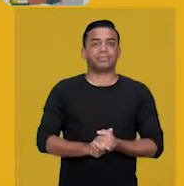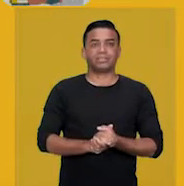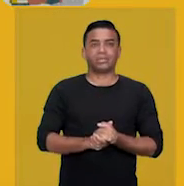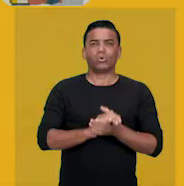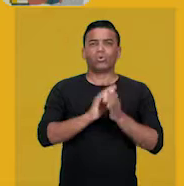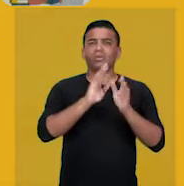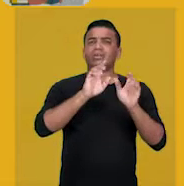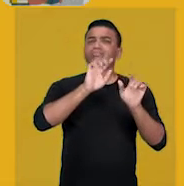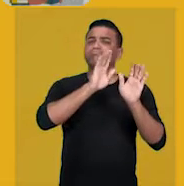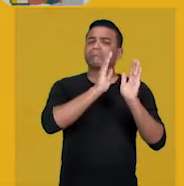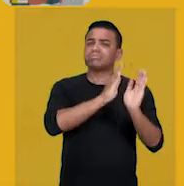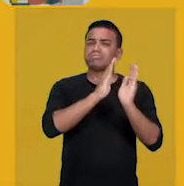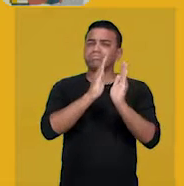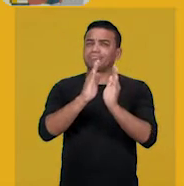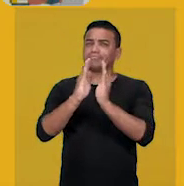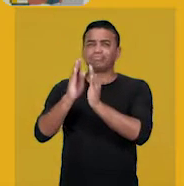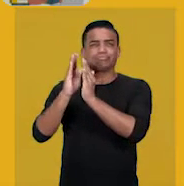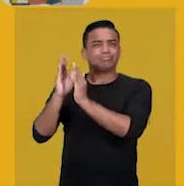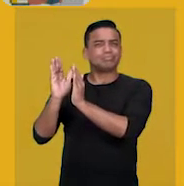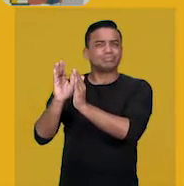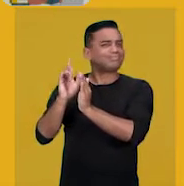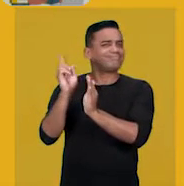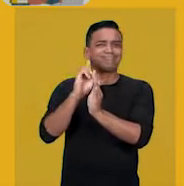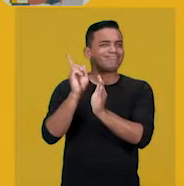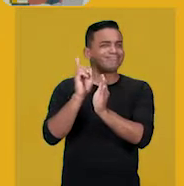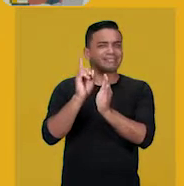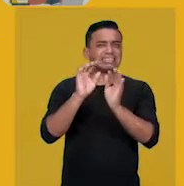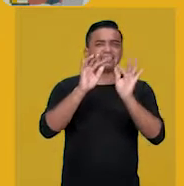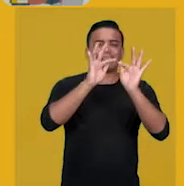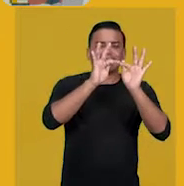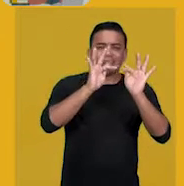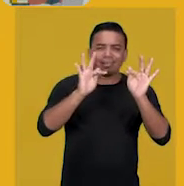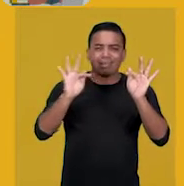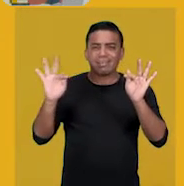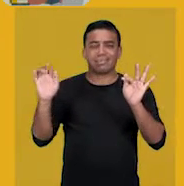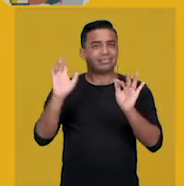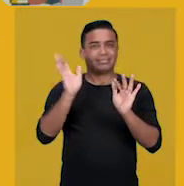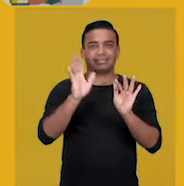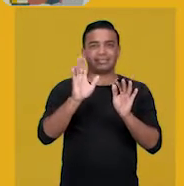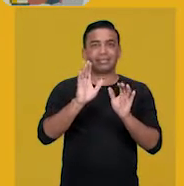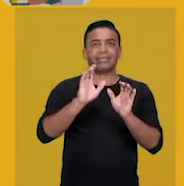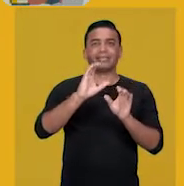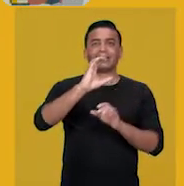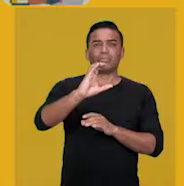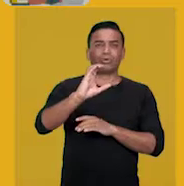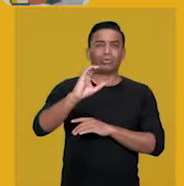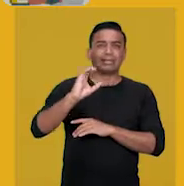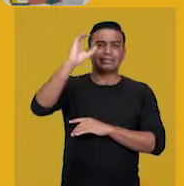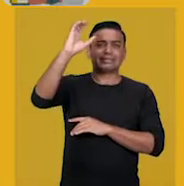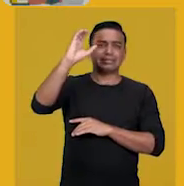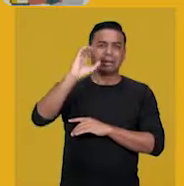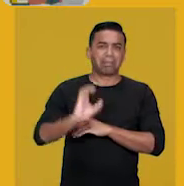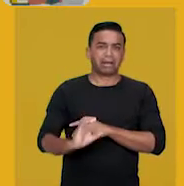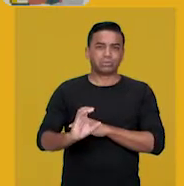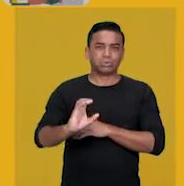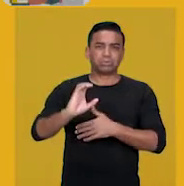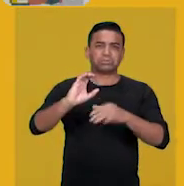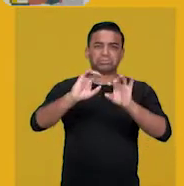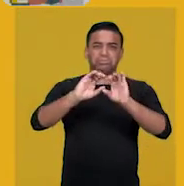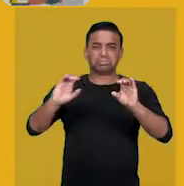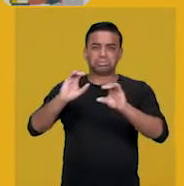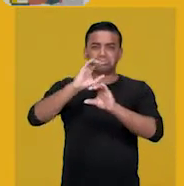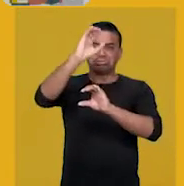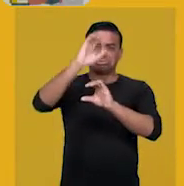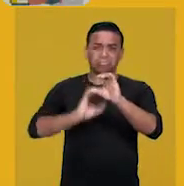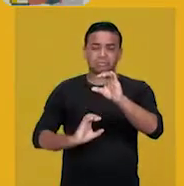a lado, ou seja, eles não estão linearmente. Eu tenho carbonos acima, abaixo. Então,